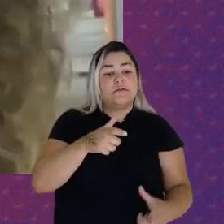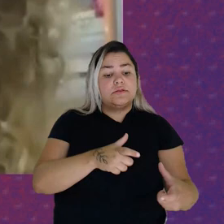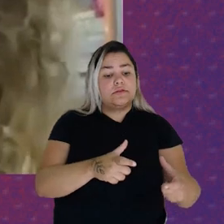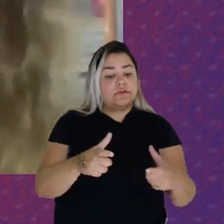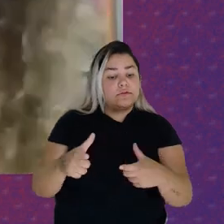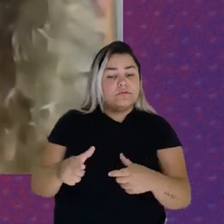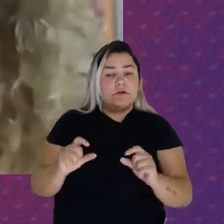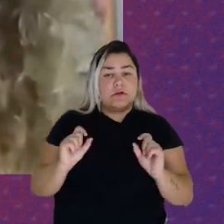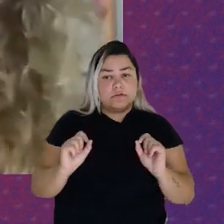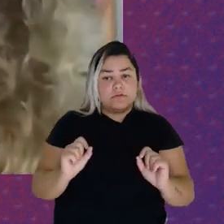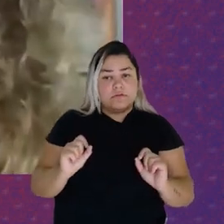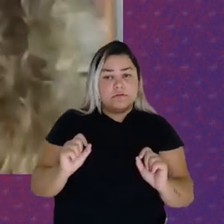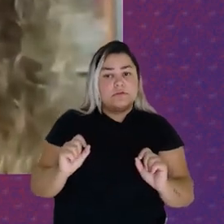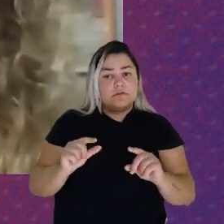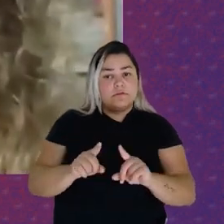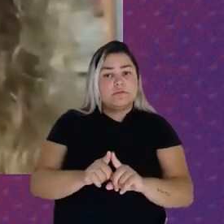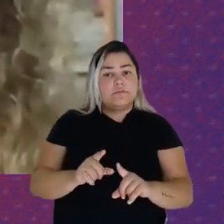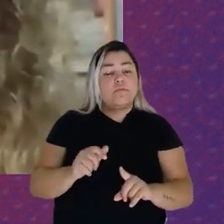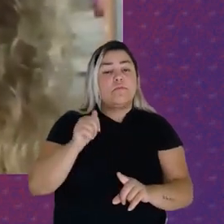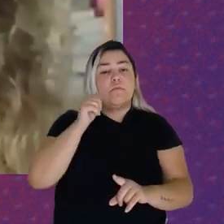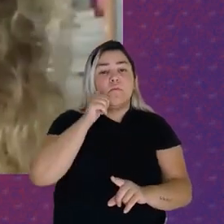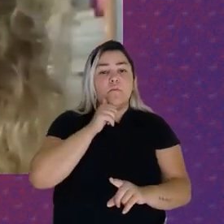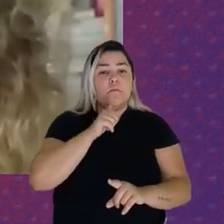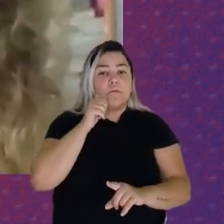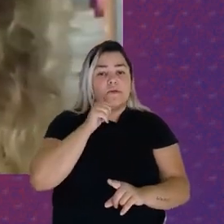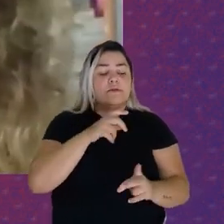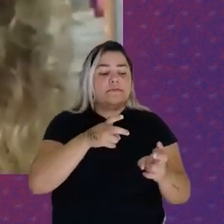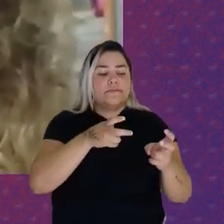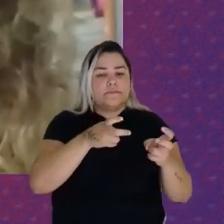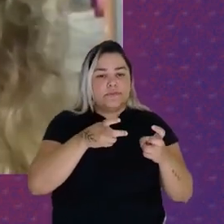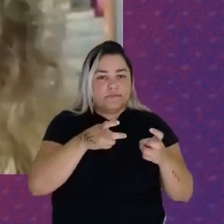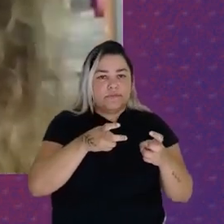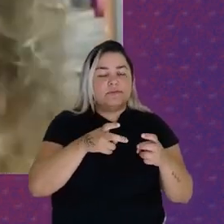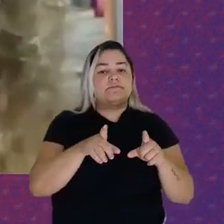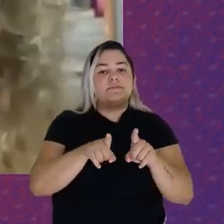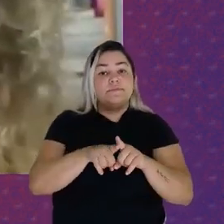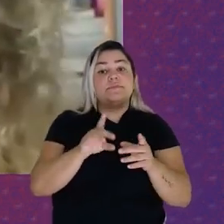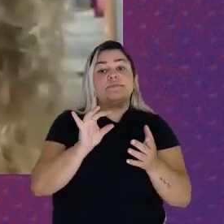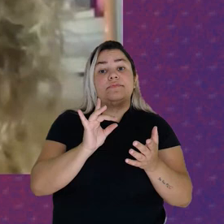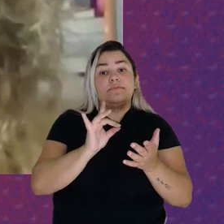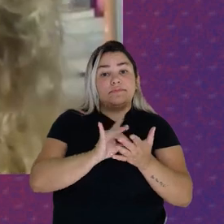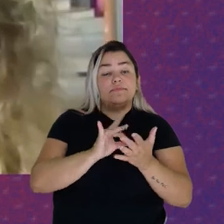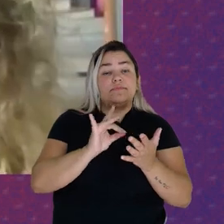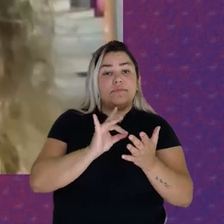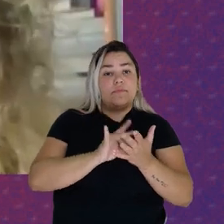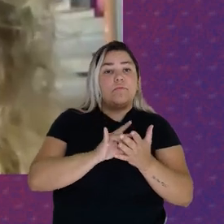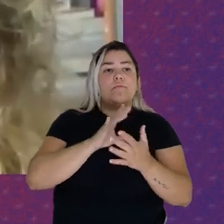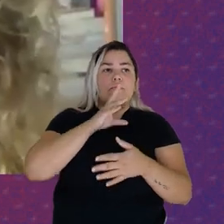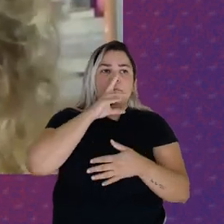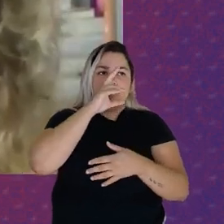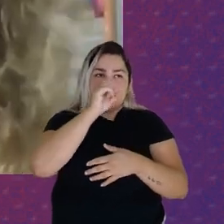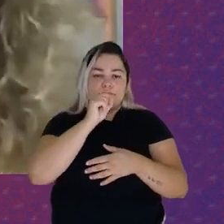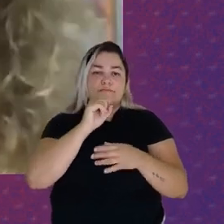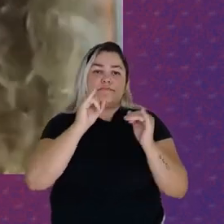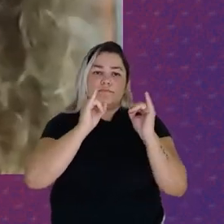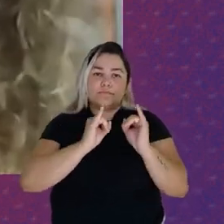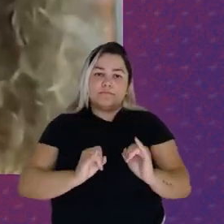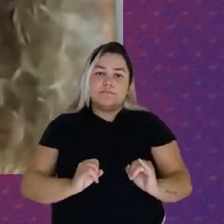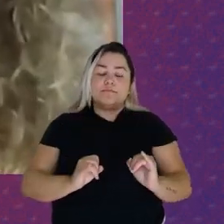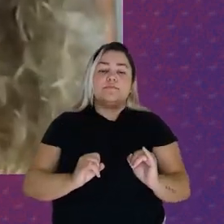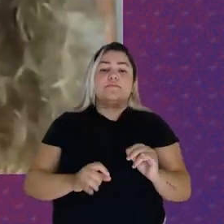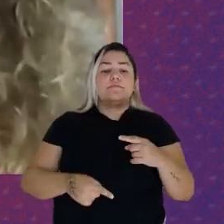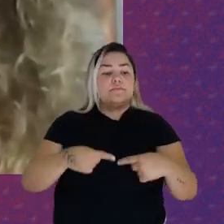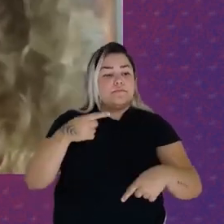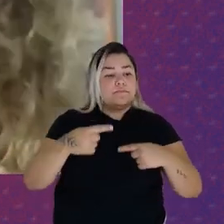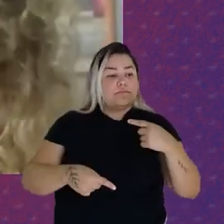e cota de juventude, cota de mulher, e a gente percebeu que isso com certeza fortaleceu a minha figura política. Então, eu faço sempre essa